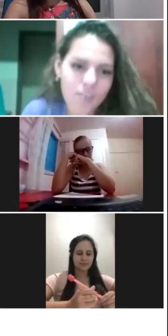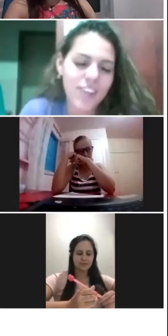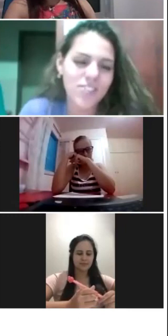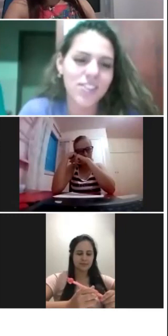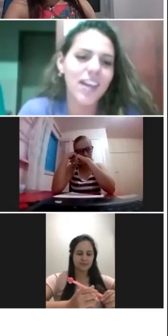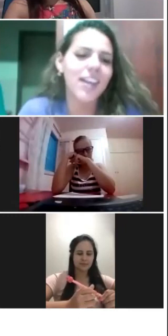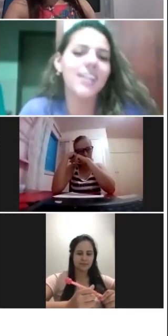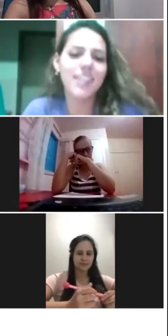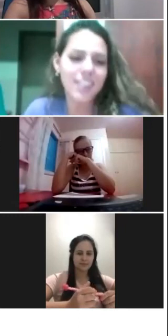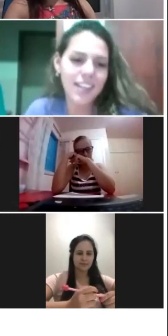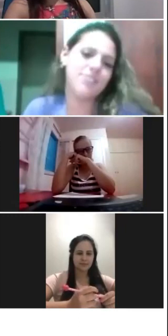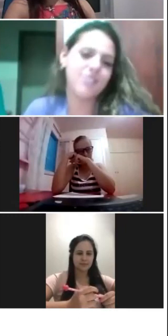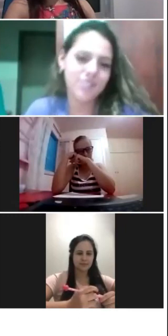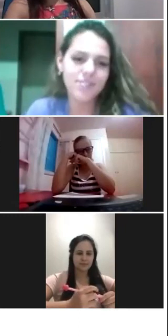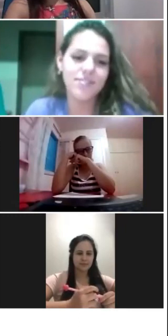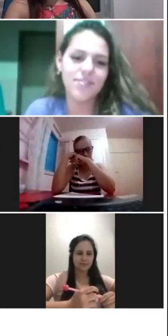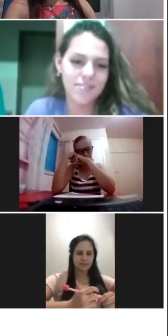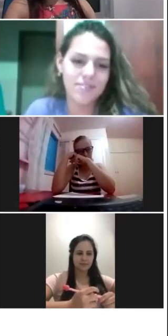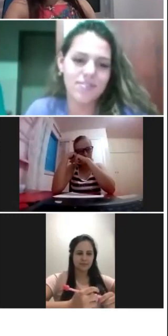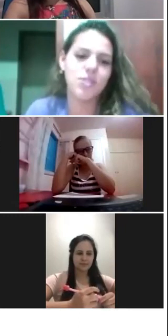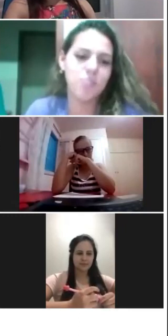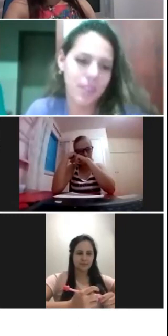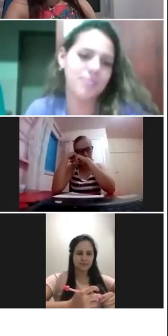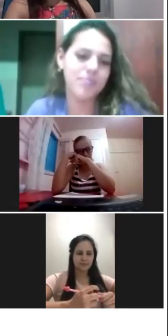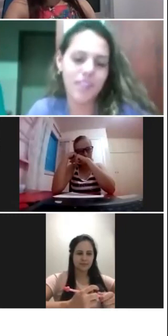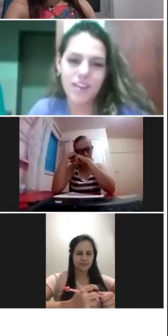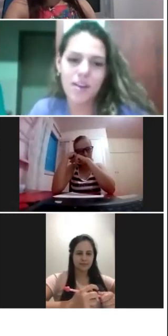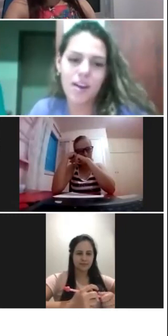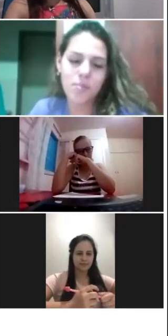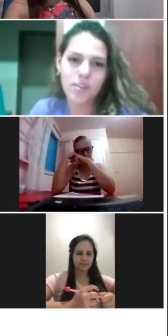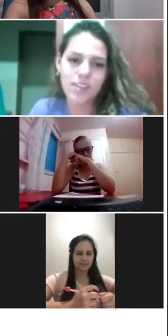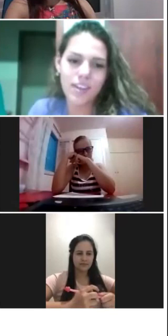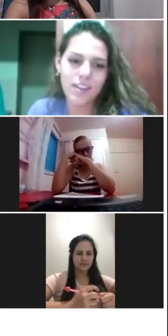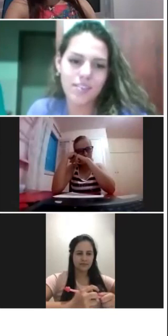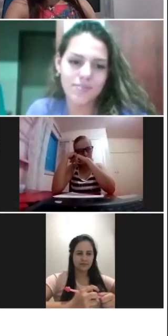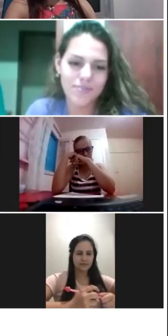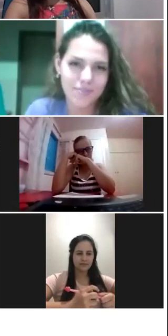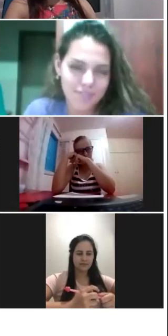Eu acho que é letra B. Por quê? Ah, por quê?